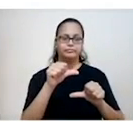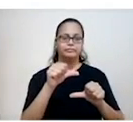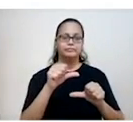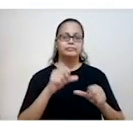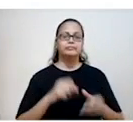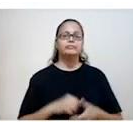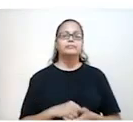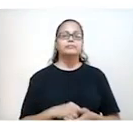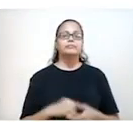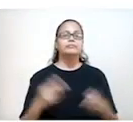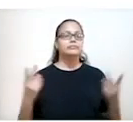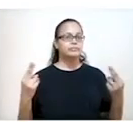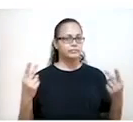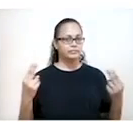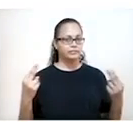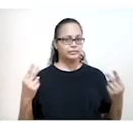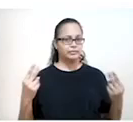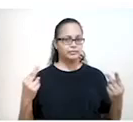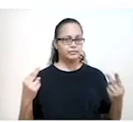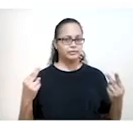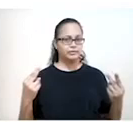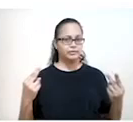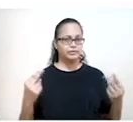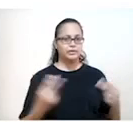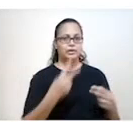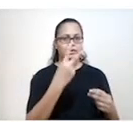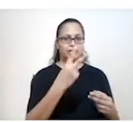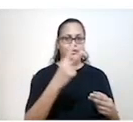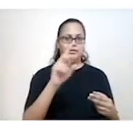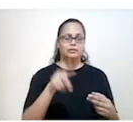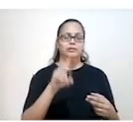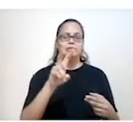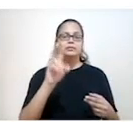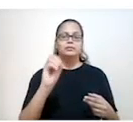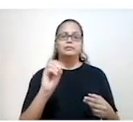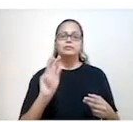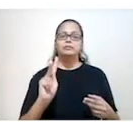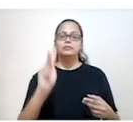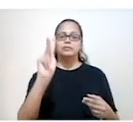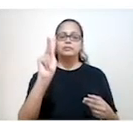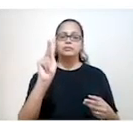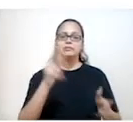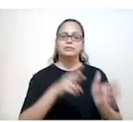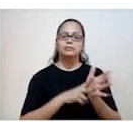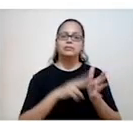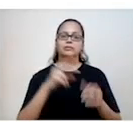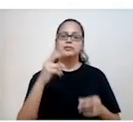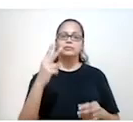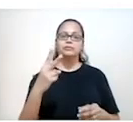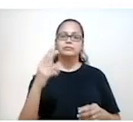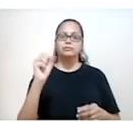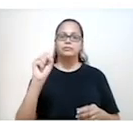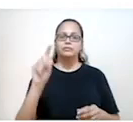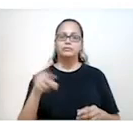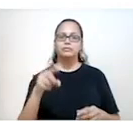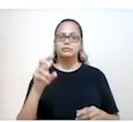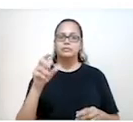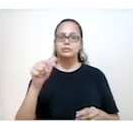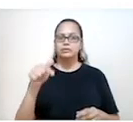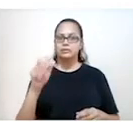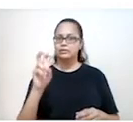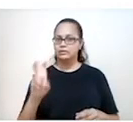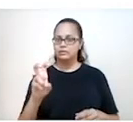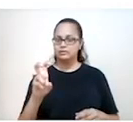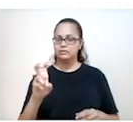do lado do sinal de igual. Ó. Esse 2,50K pus para o lado esquerdo e esse 28,75 pus para o lado direito. Como foi ao